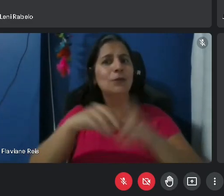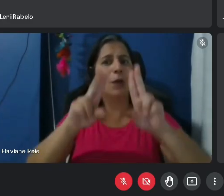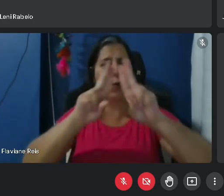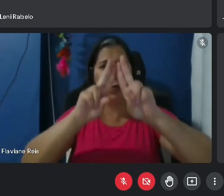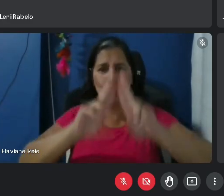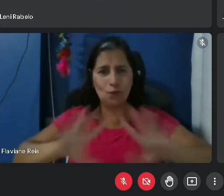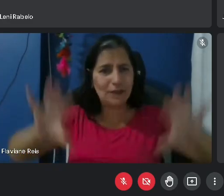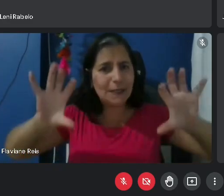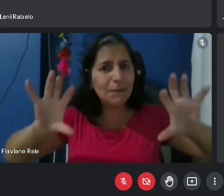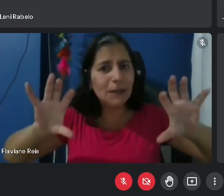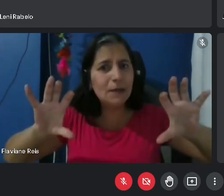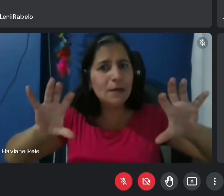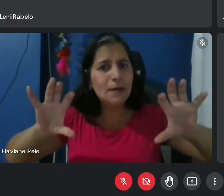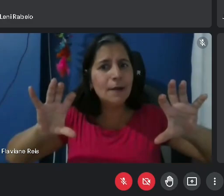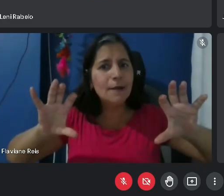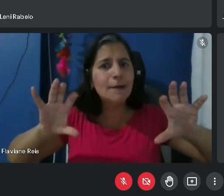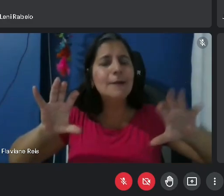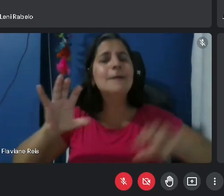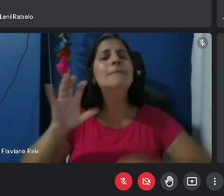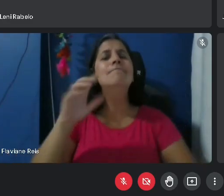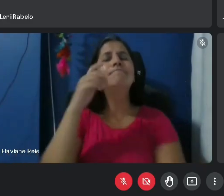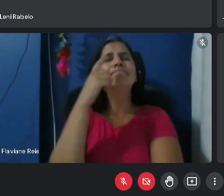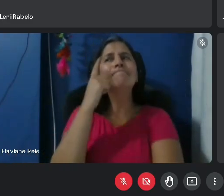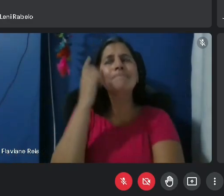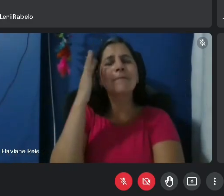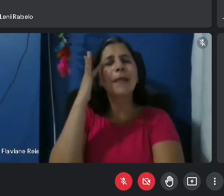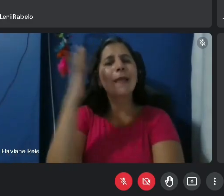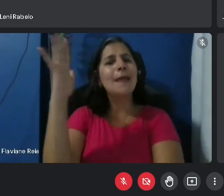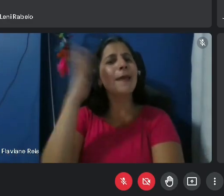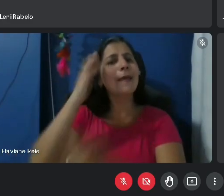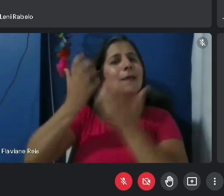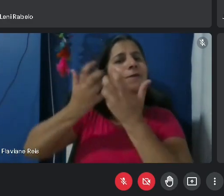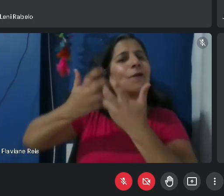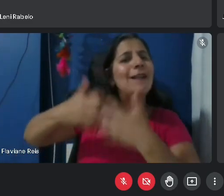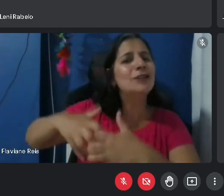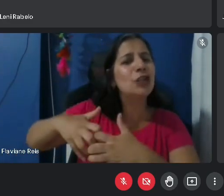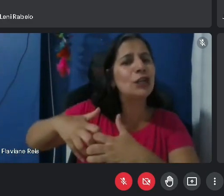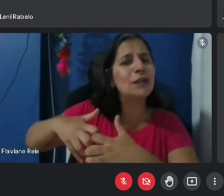E nós, os ouvintes, aqui dentro da universidade,